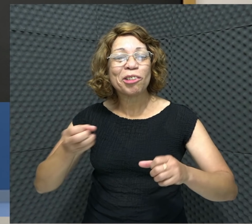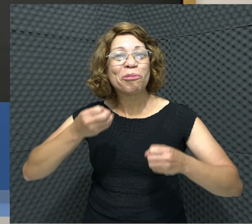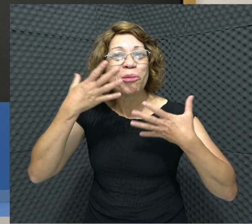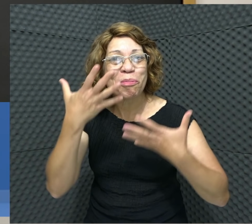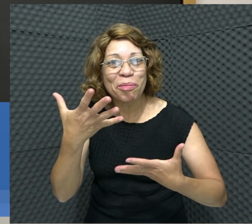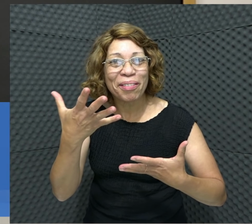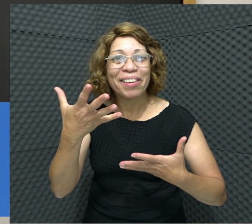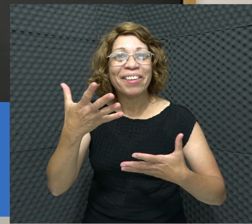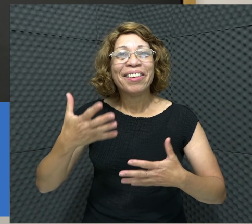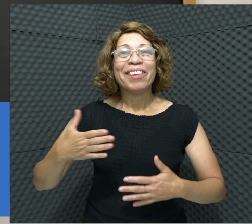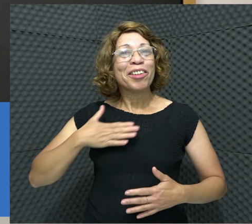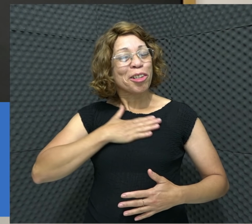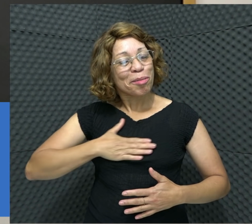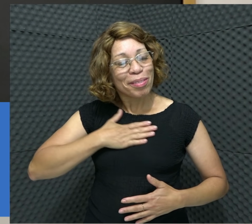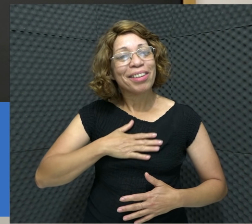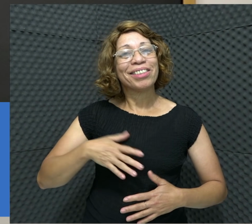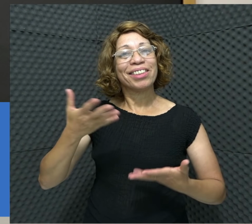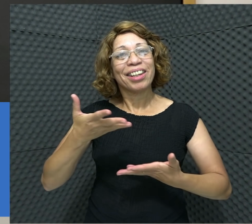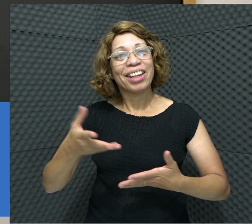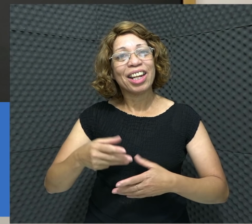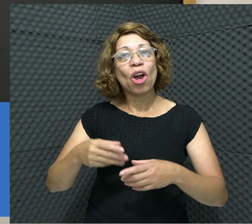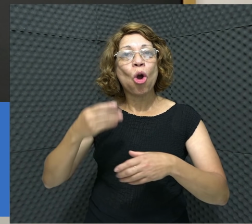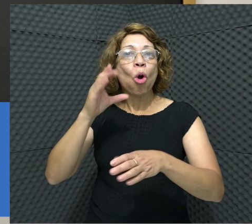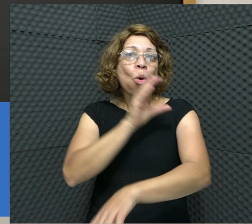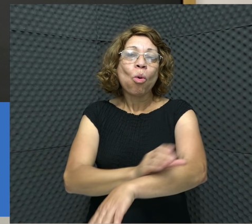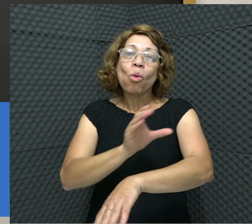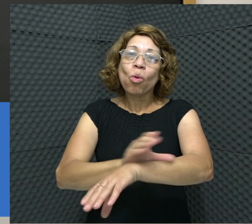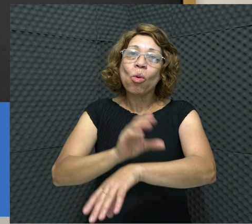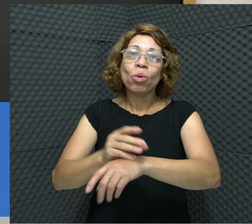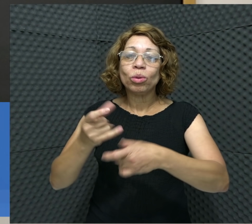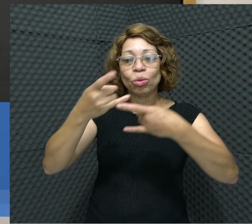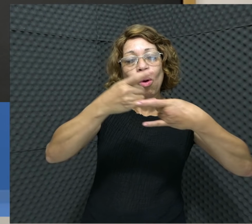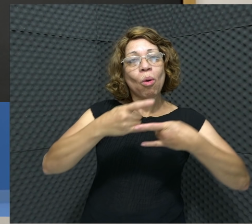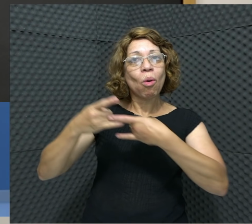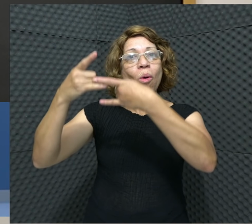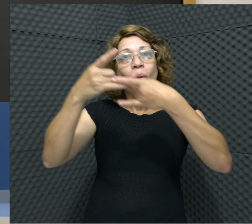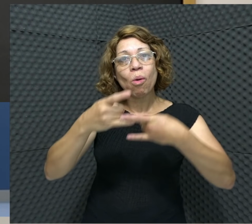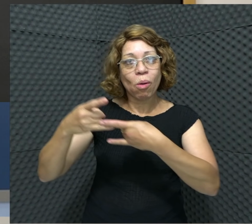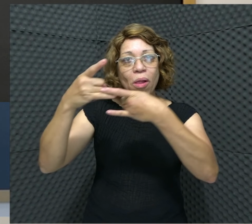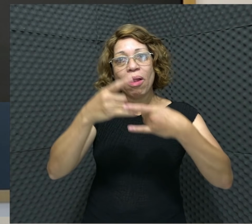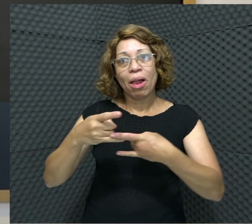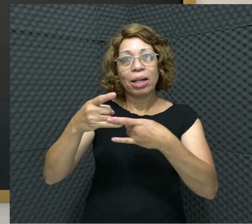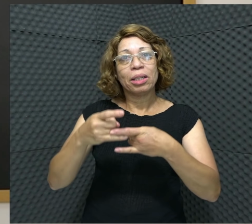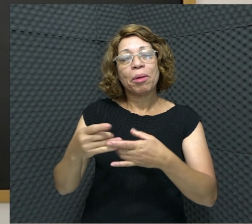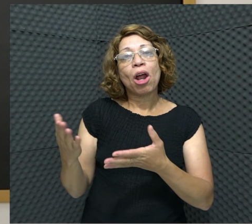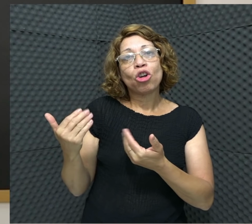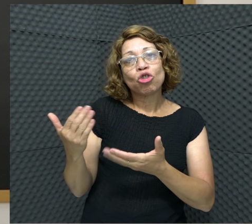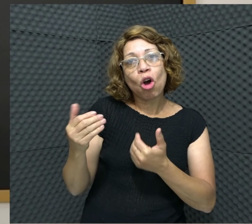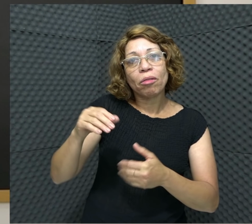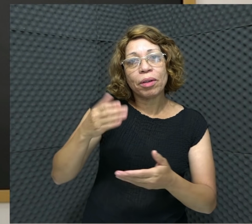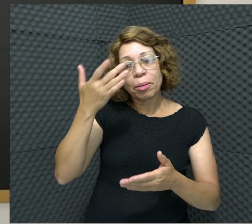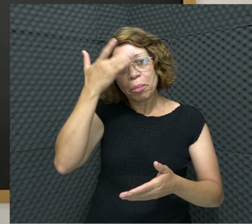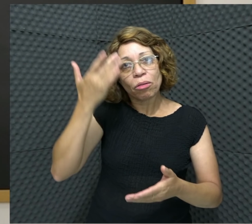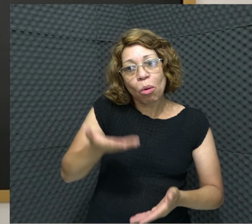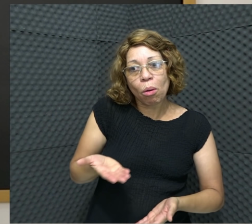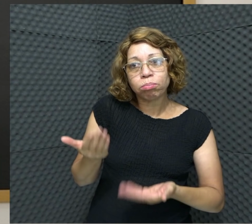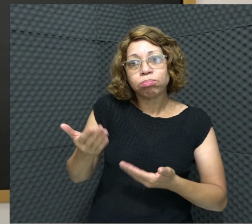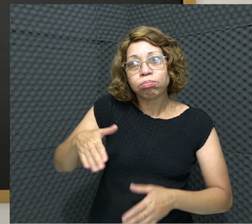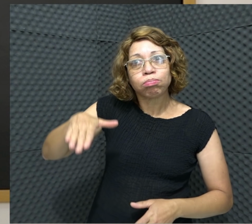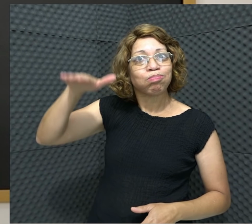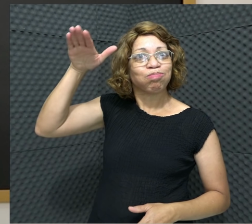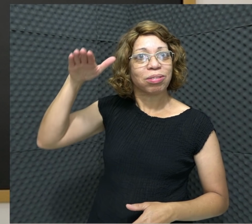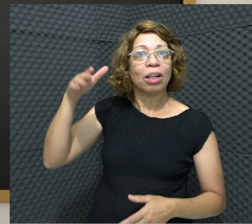Olá, sejam muito bem-vindos ao EJA Cursos Online, a maior plataforma de alfabetização do país para jovens e adultos. Meu nome é